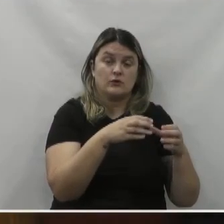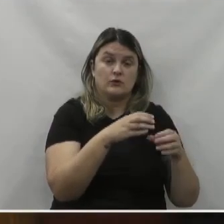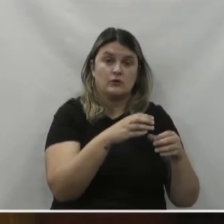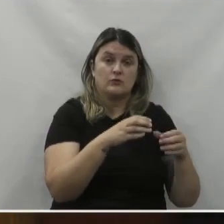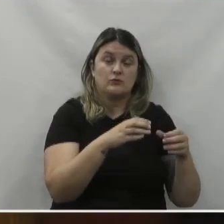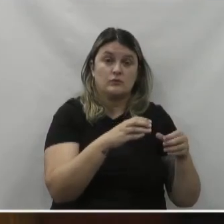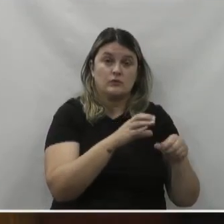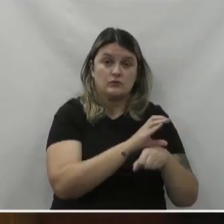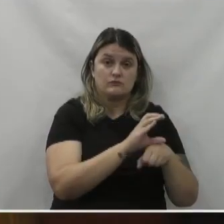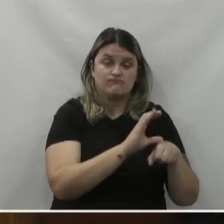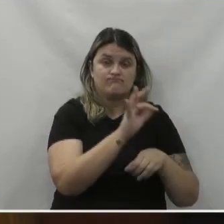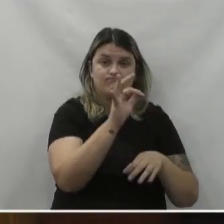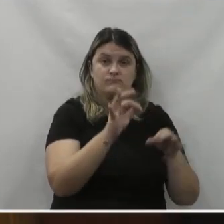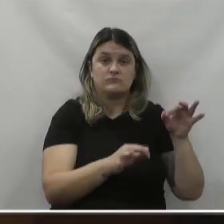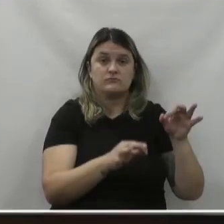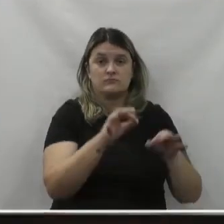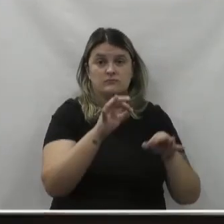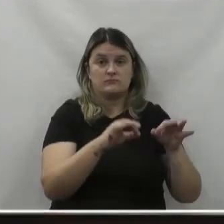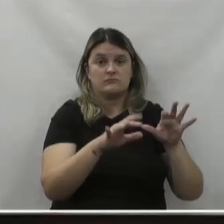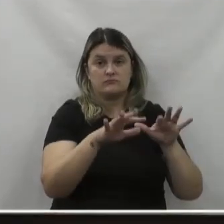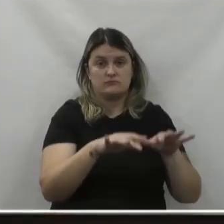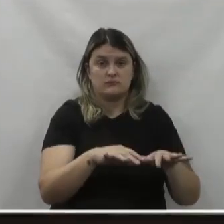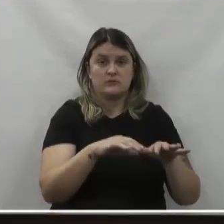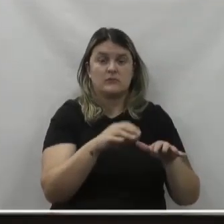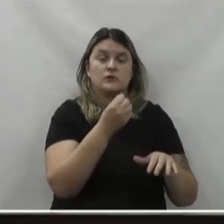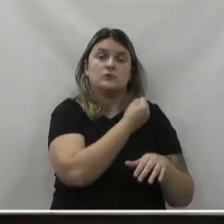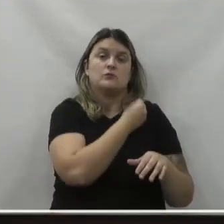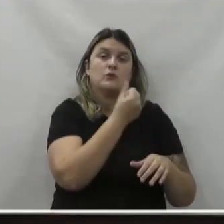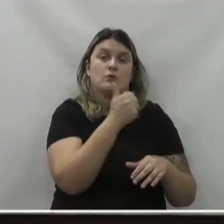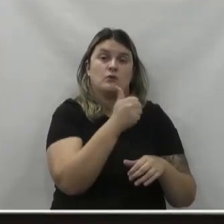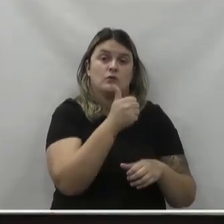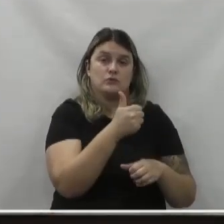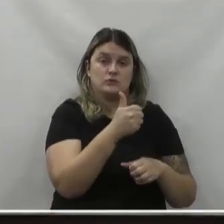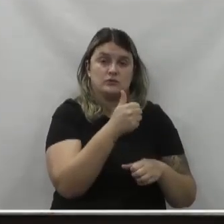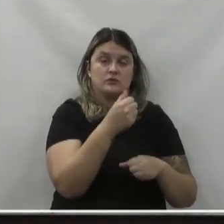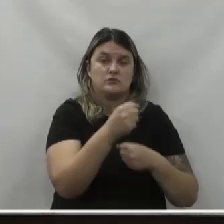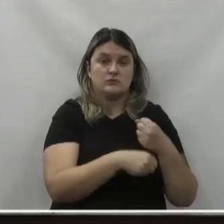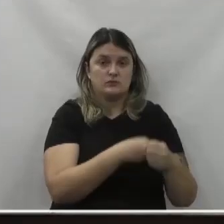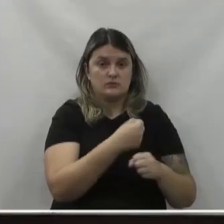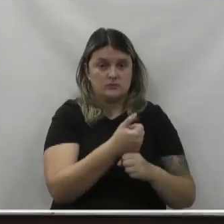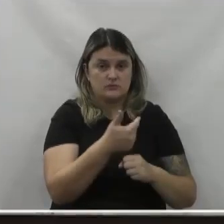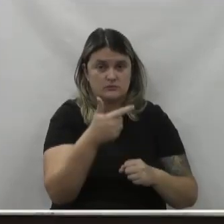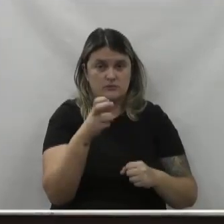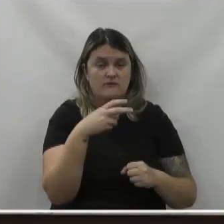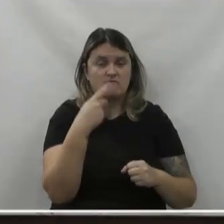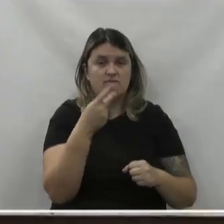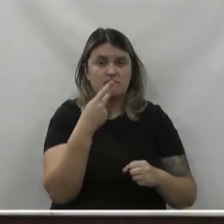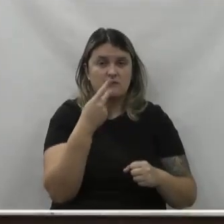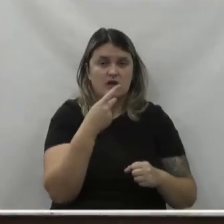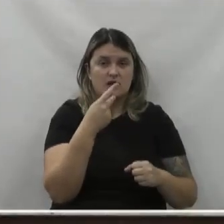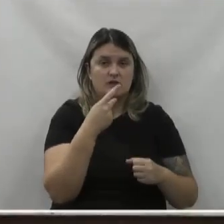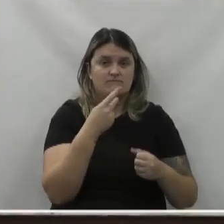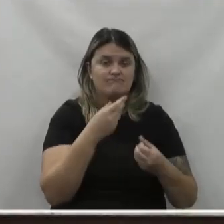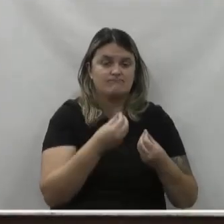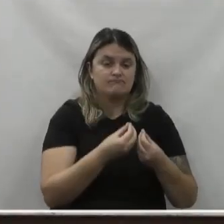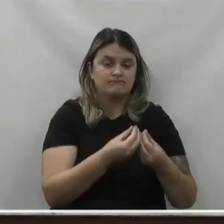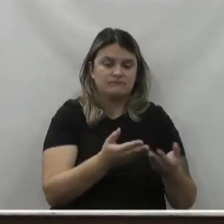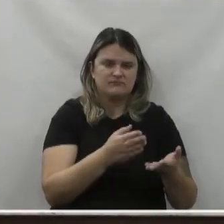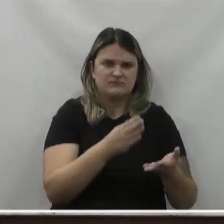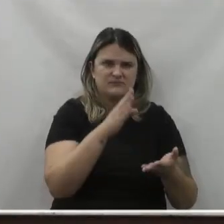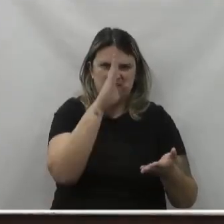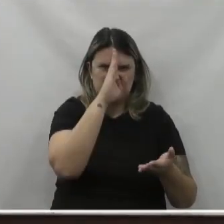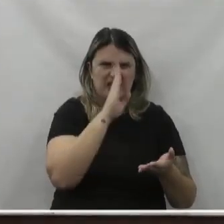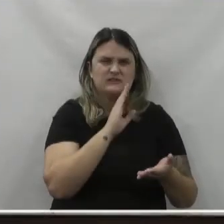Redação Final. Favorável ao projeto de lei ordinária número 11/2025. Dispõe sobre a concessão de gratificação a